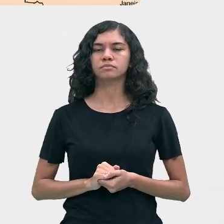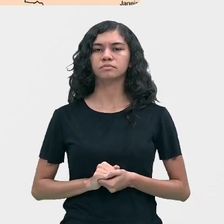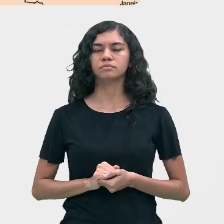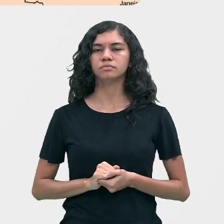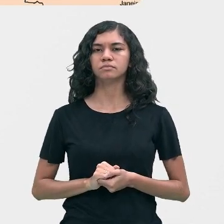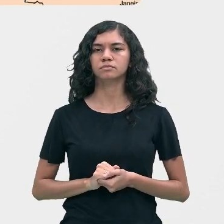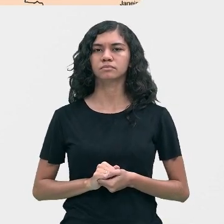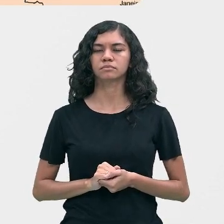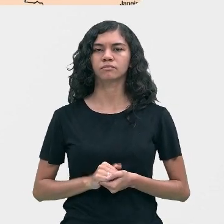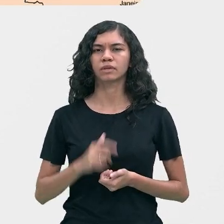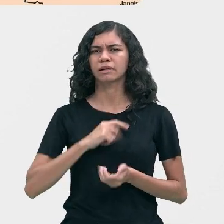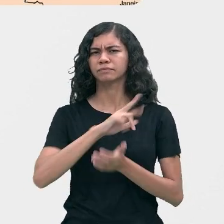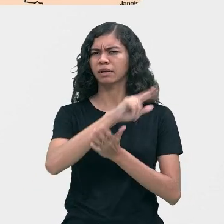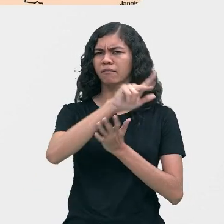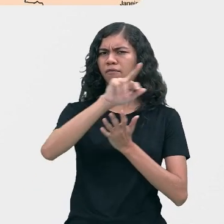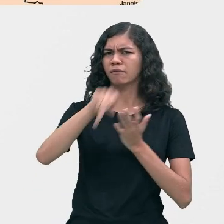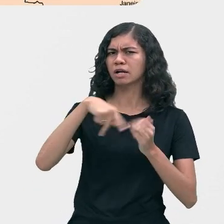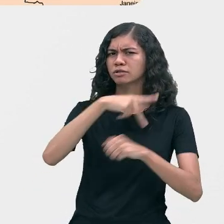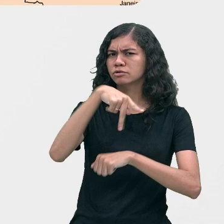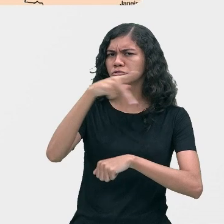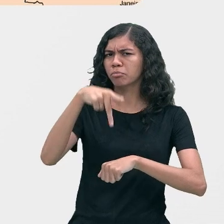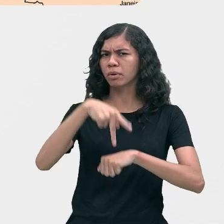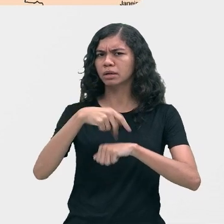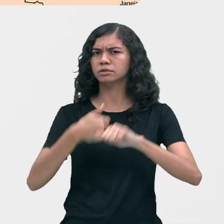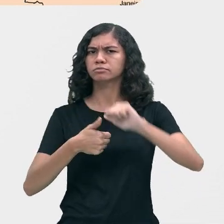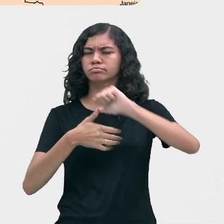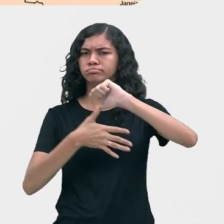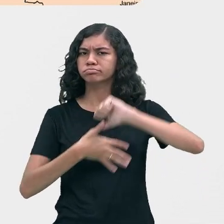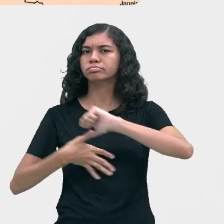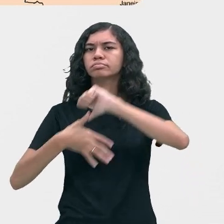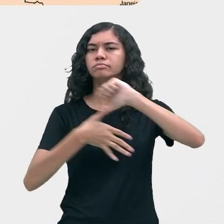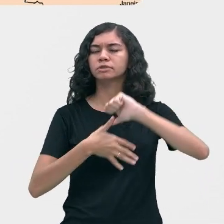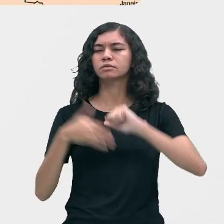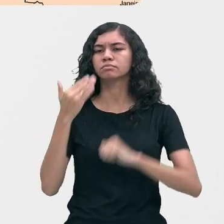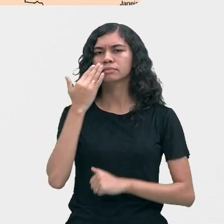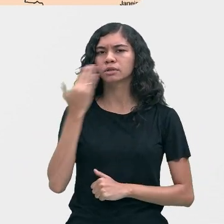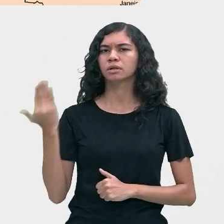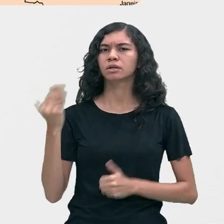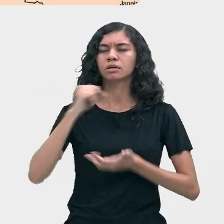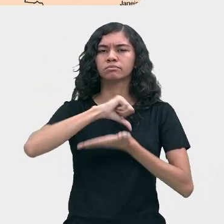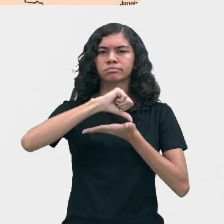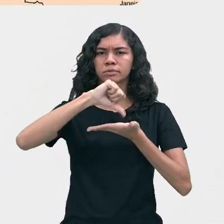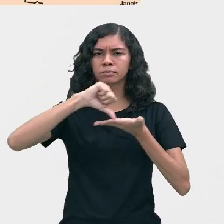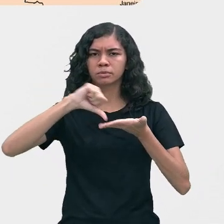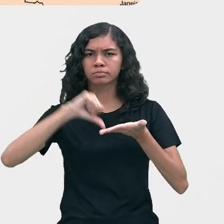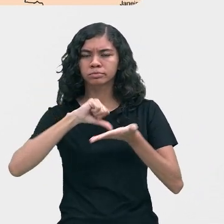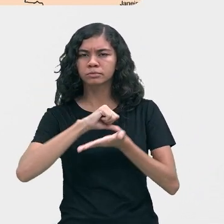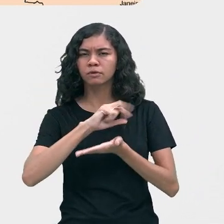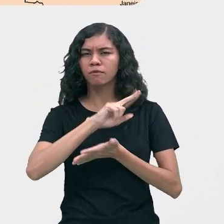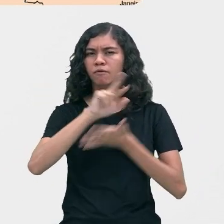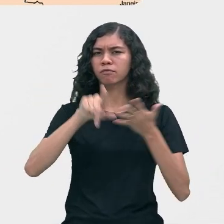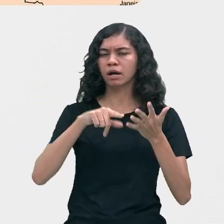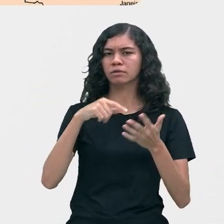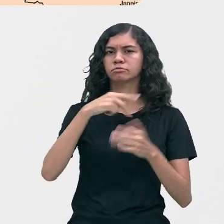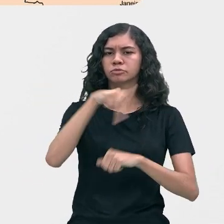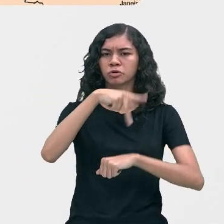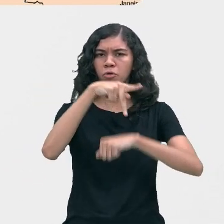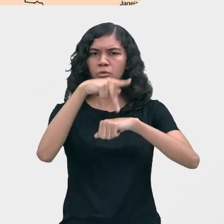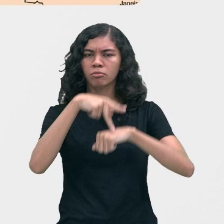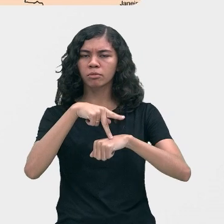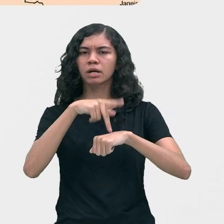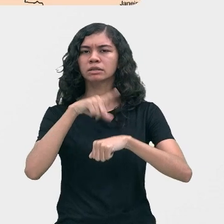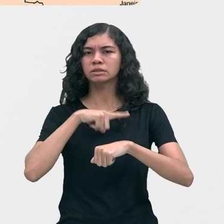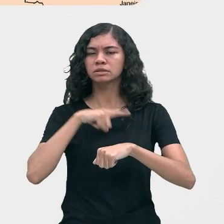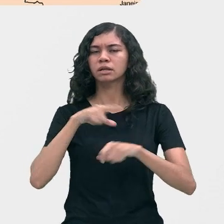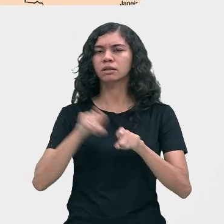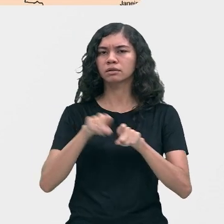abrange diversos países sul-americanos. Então, como nesse mapa vocês já estão acompanhando, o Peru, a Bolívia, a Colômbia, o Equador,